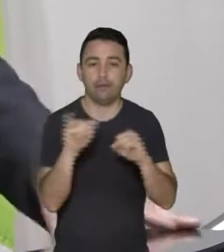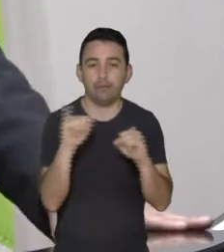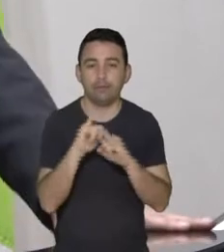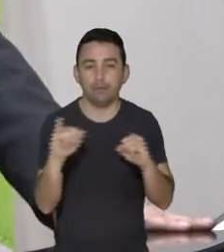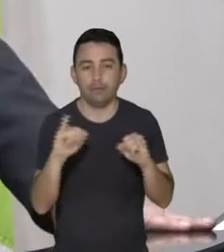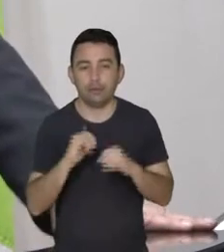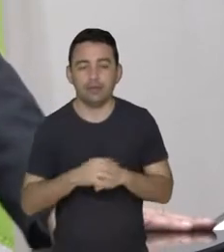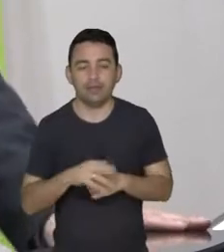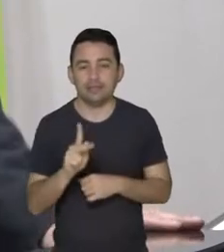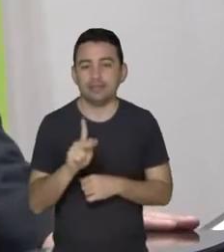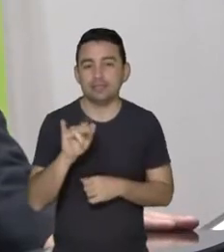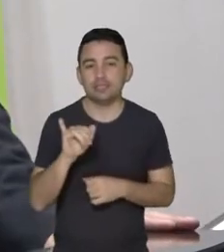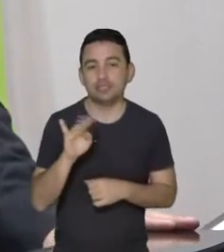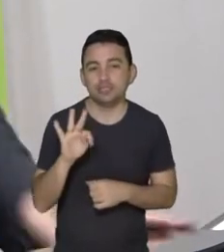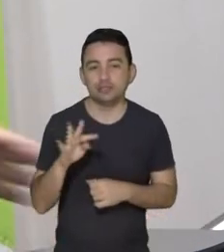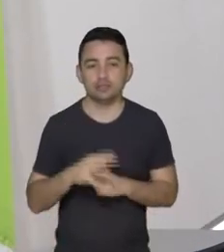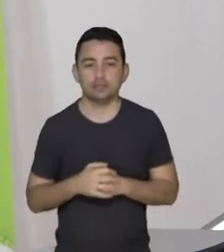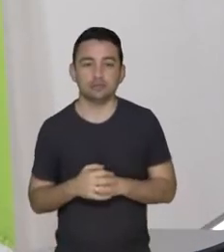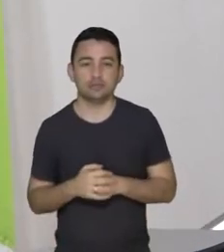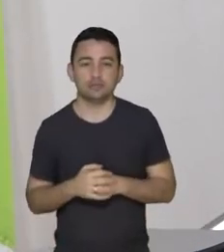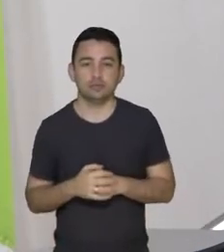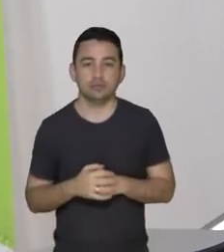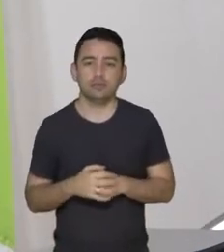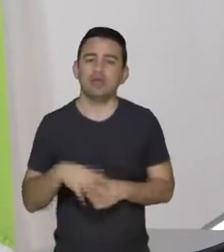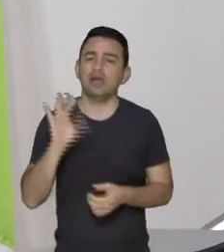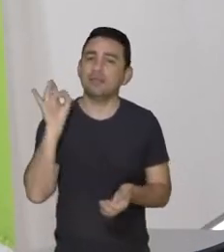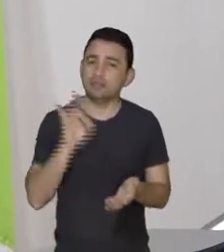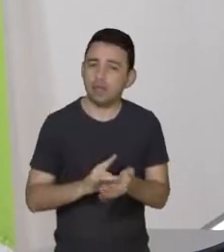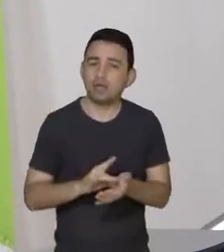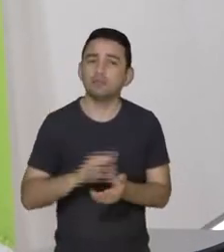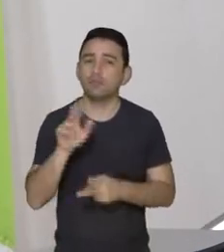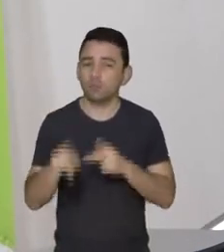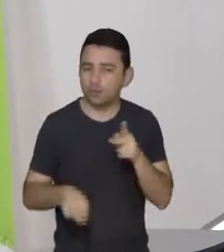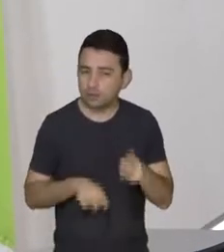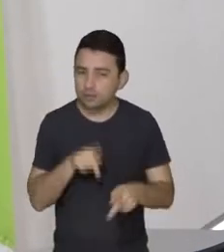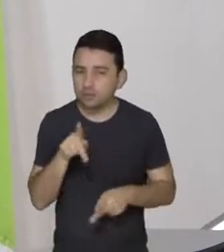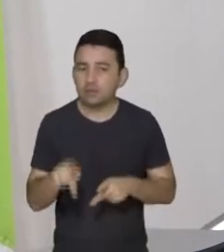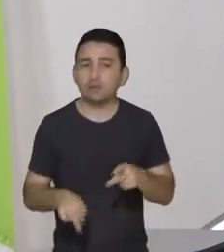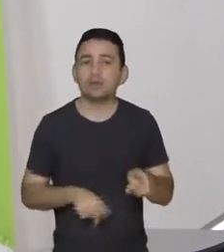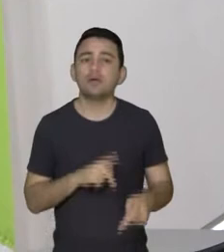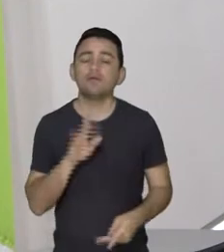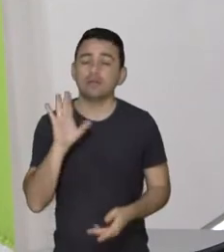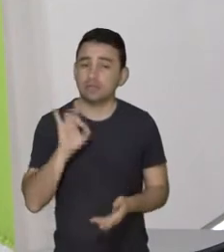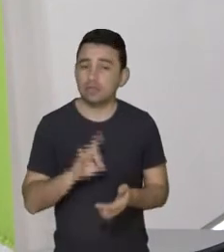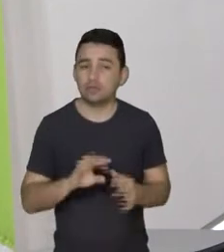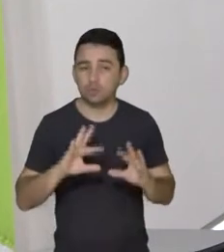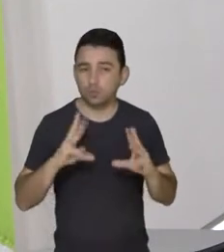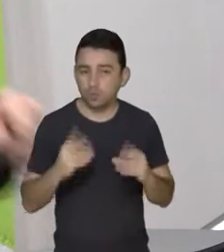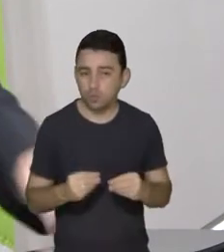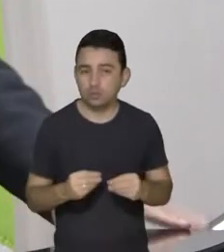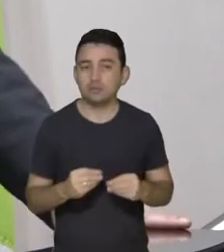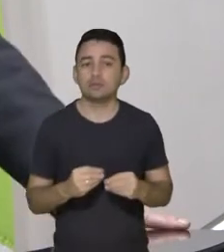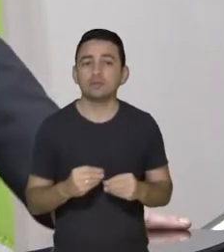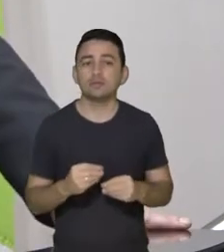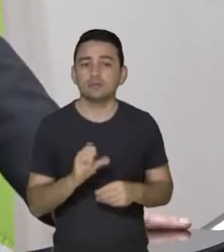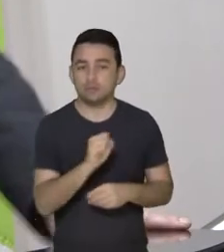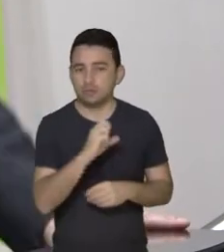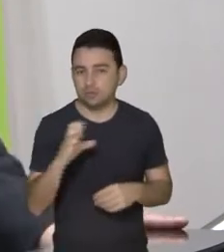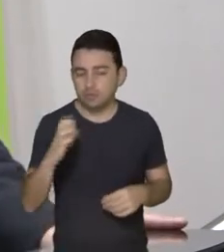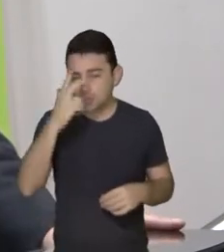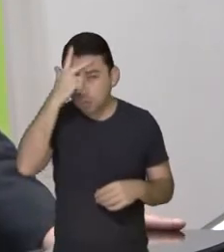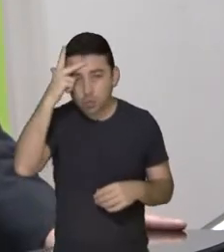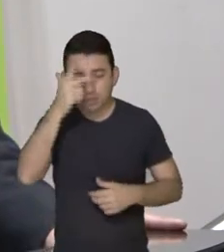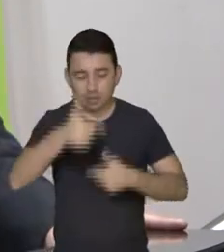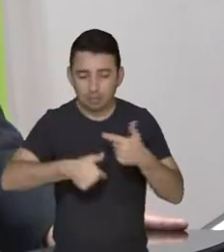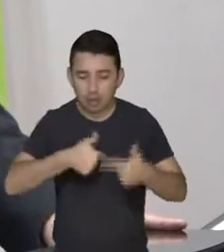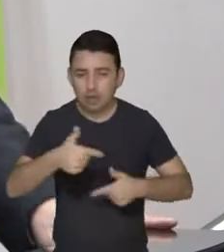não sei o que teve que discutir a realidade do povo brasileiro e Catarinense povo que é sofrido e trabalhador e